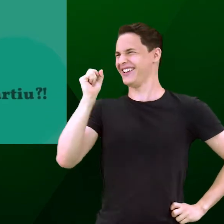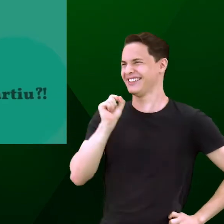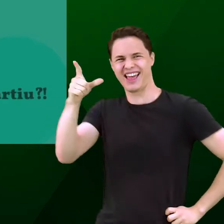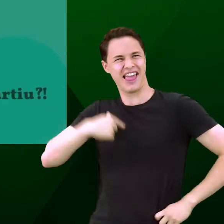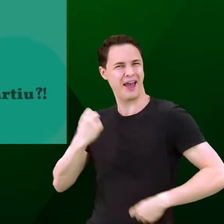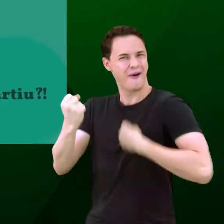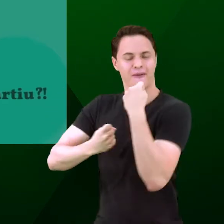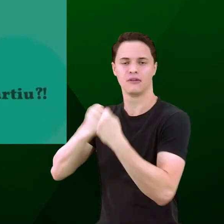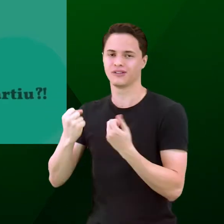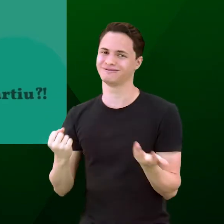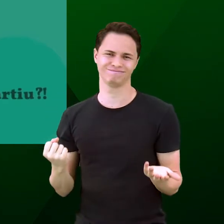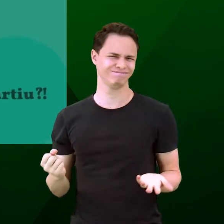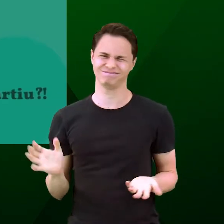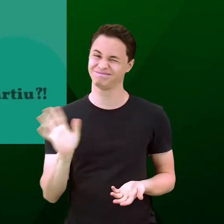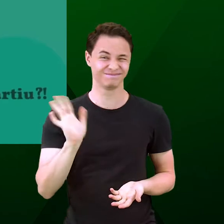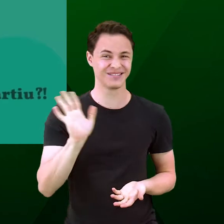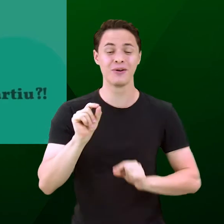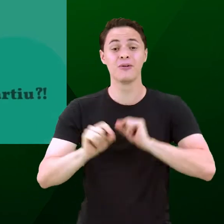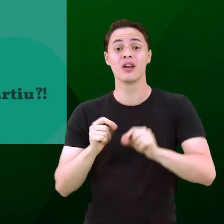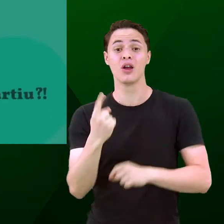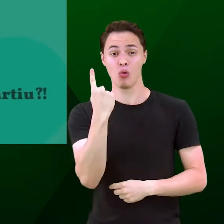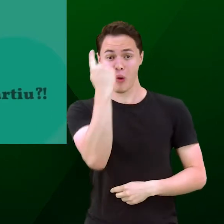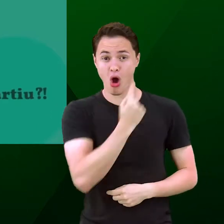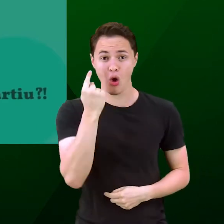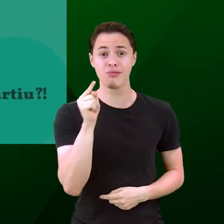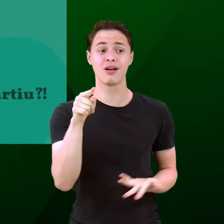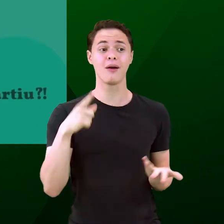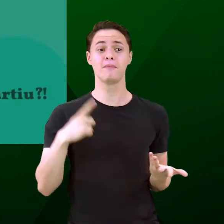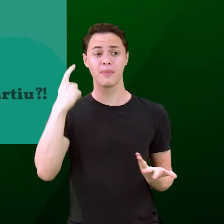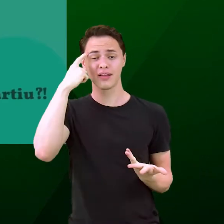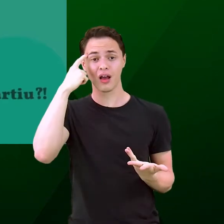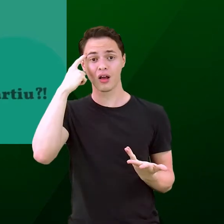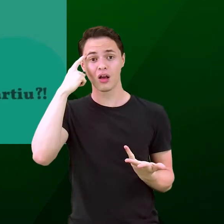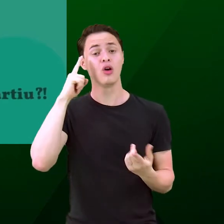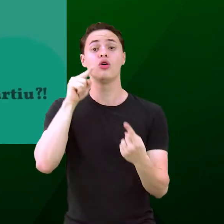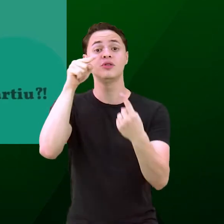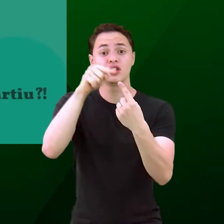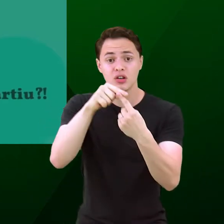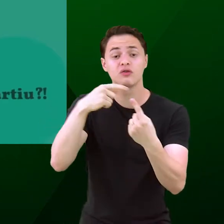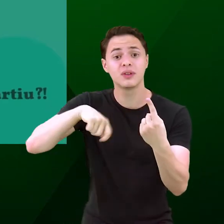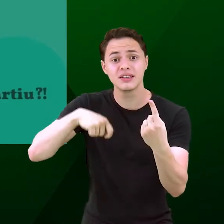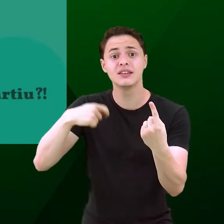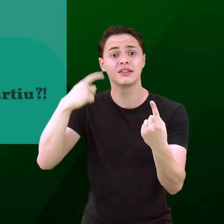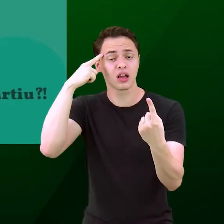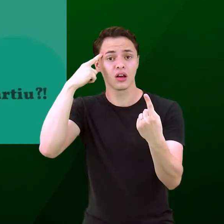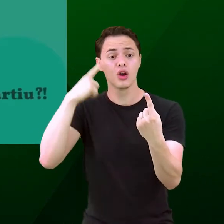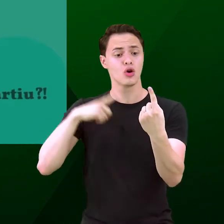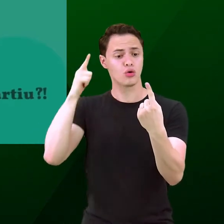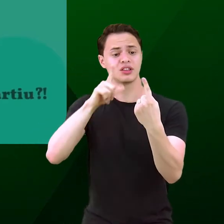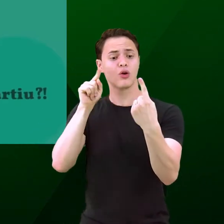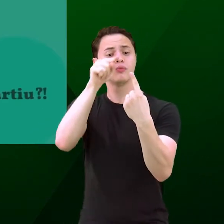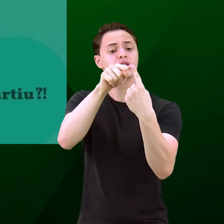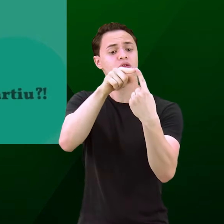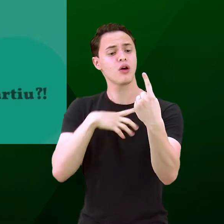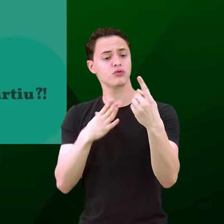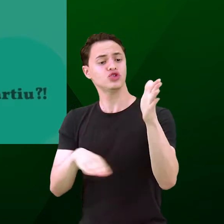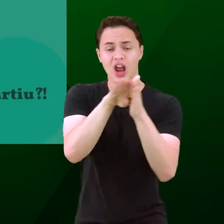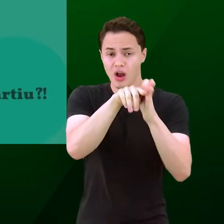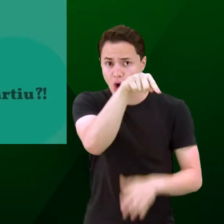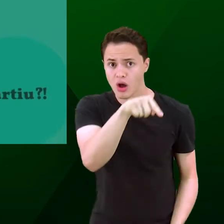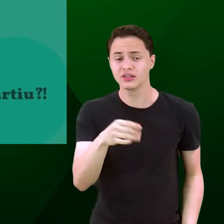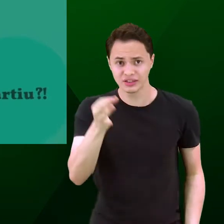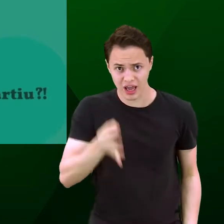treino, mas a condição biológica, a condição genética dele é um pouquinho diferente, que vai fazer com que ele tenha um desenvolvimento melhor